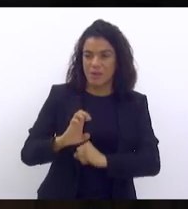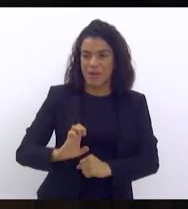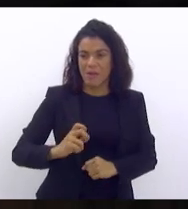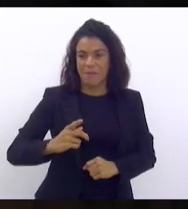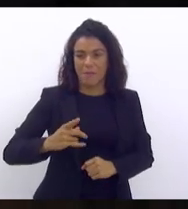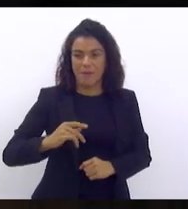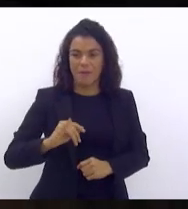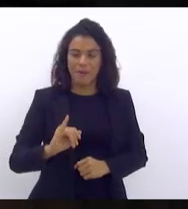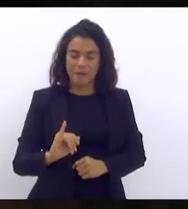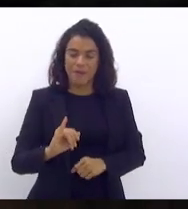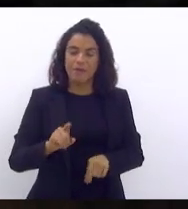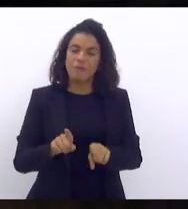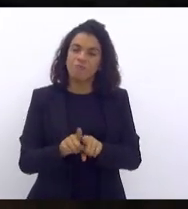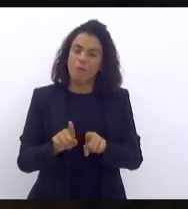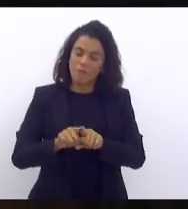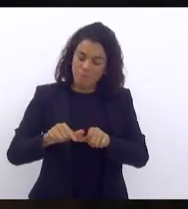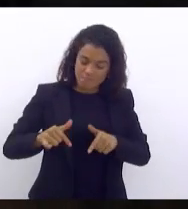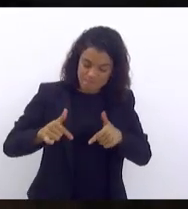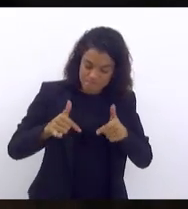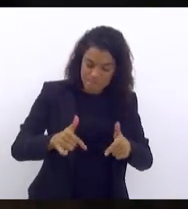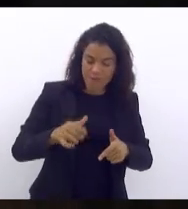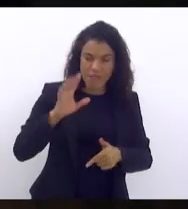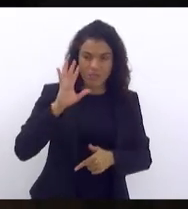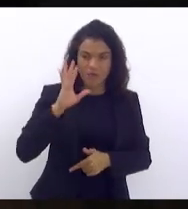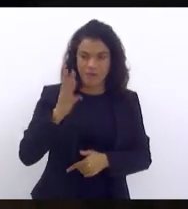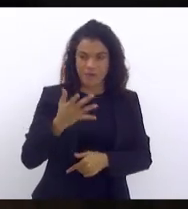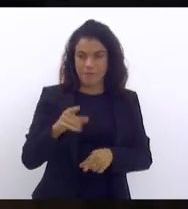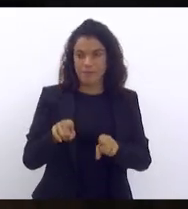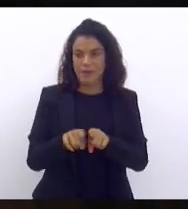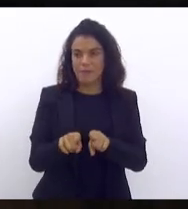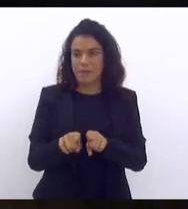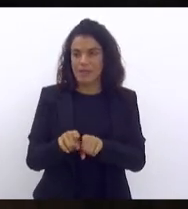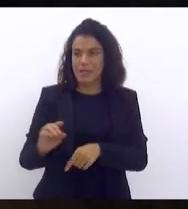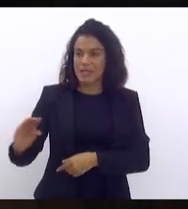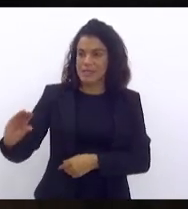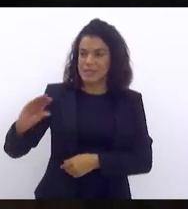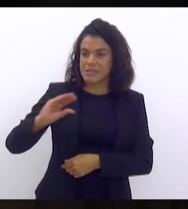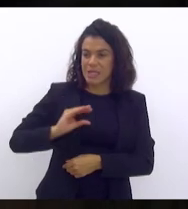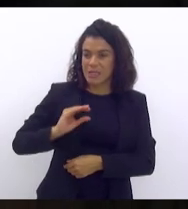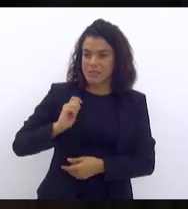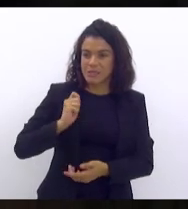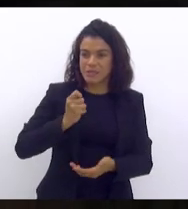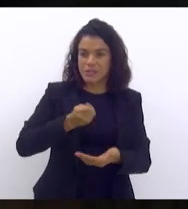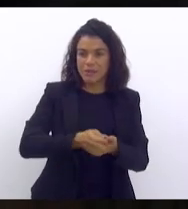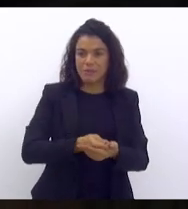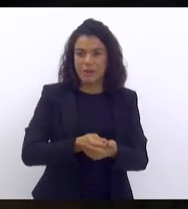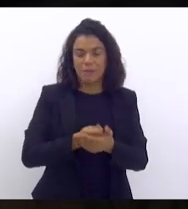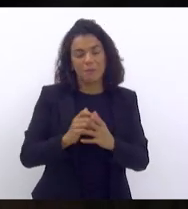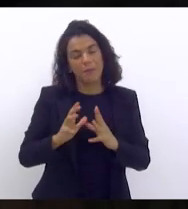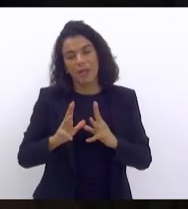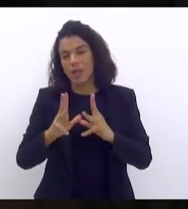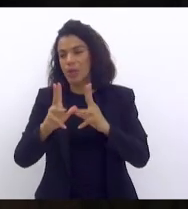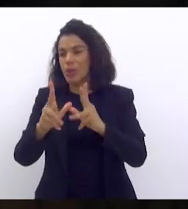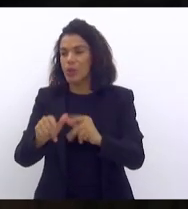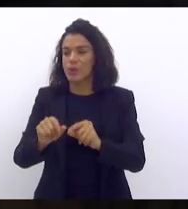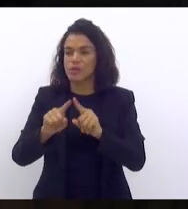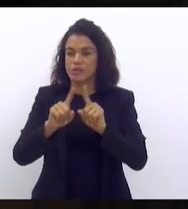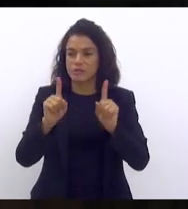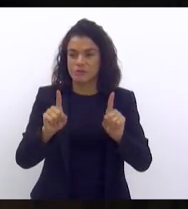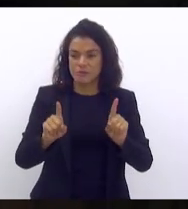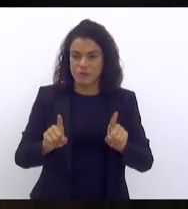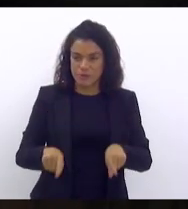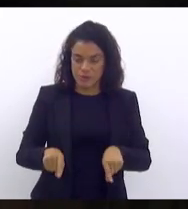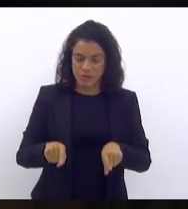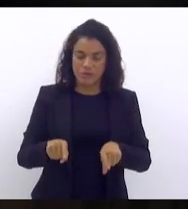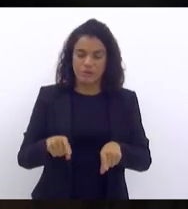atento e empenhado a resolver isso. E que esse benefício seja pago para todos os funcionários,